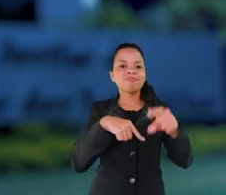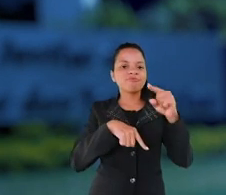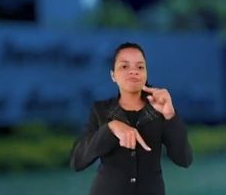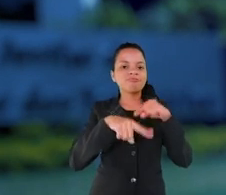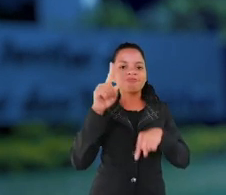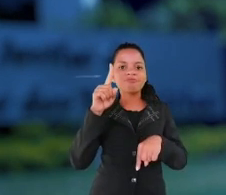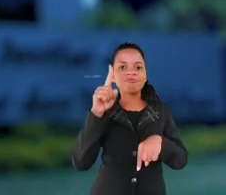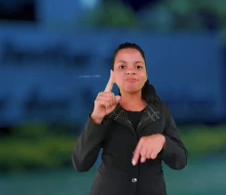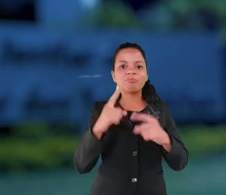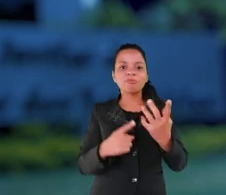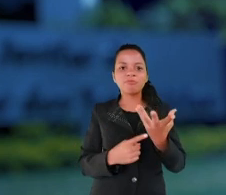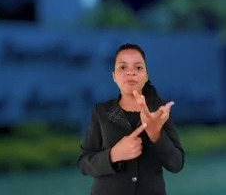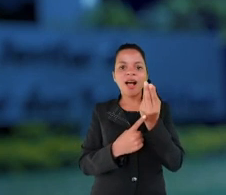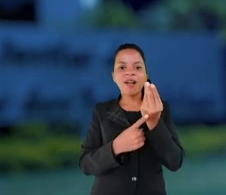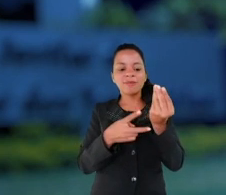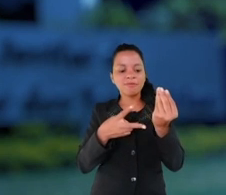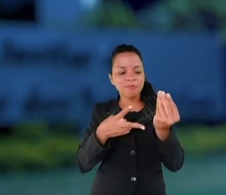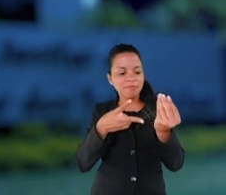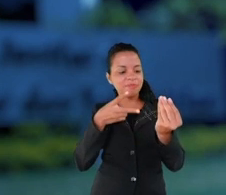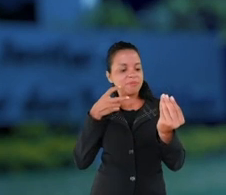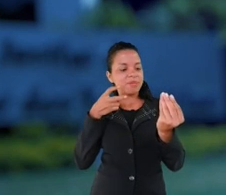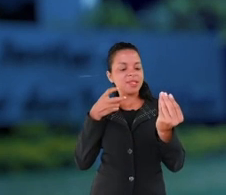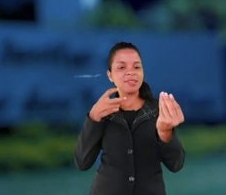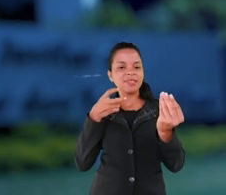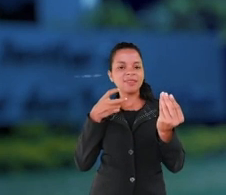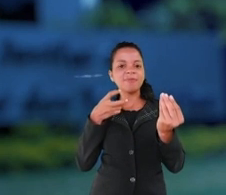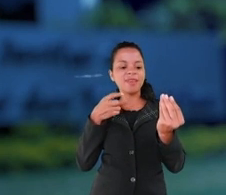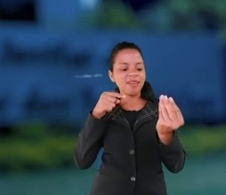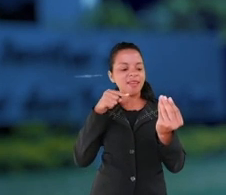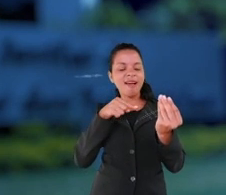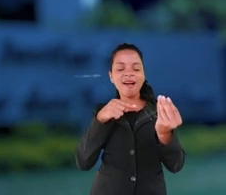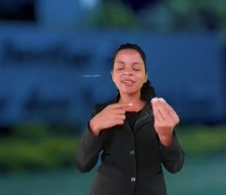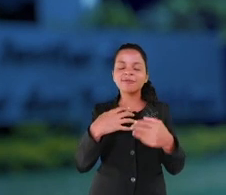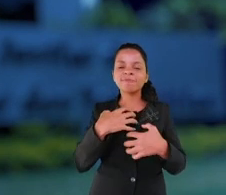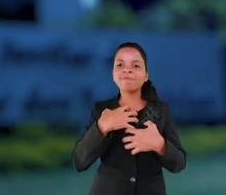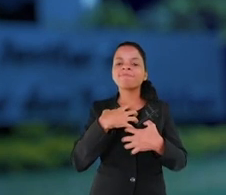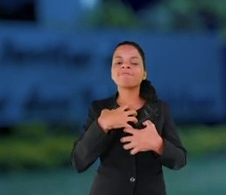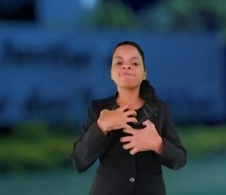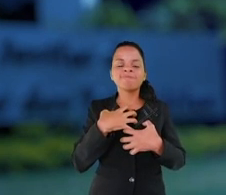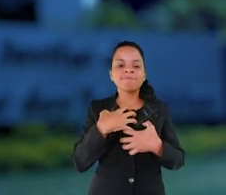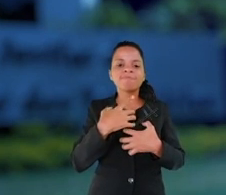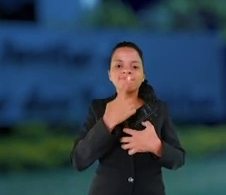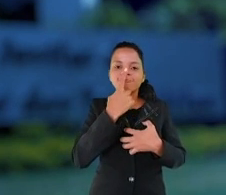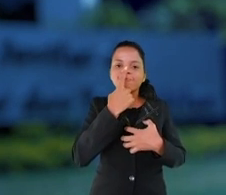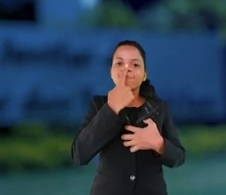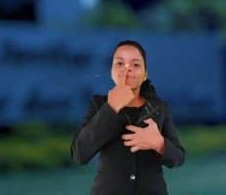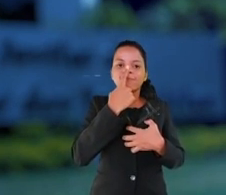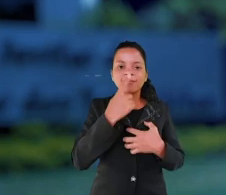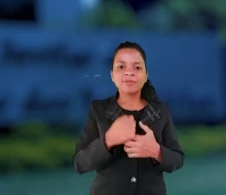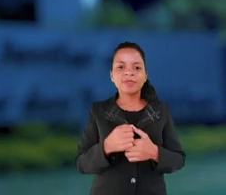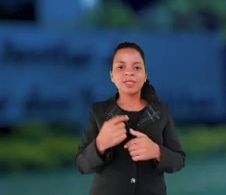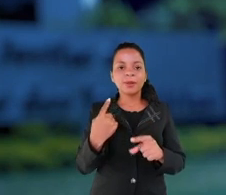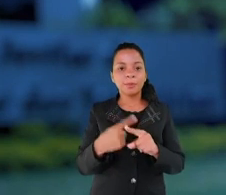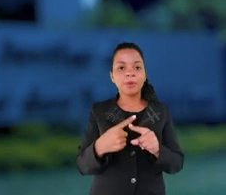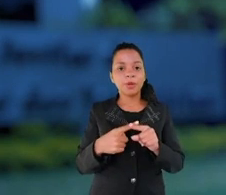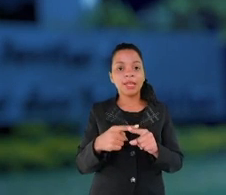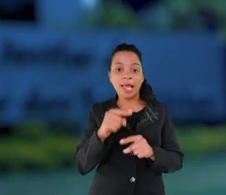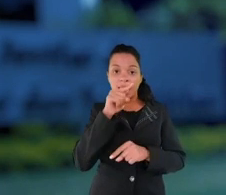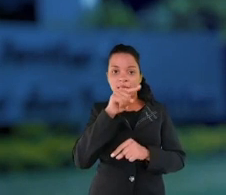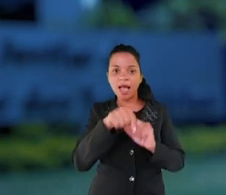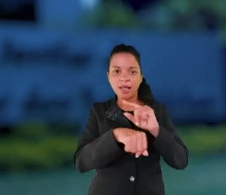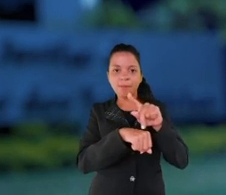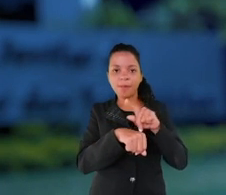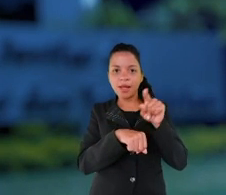arte e de ver arte como uma profissão, né? Porque lá tem um espaço muito grande para você ser um